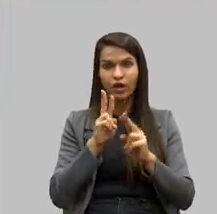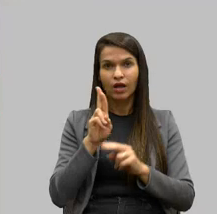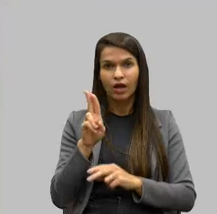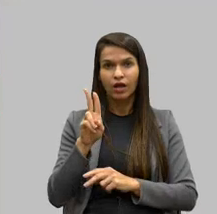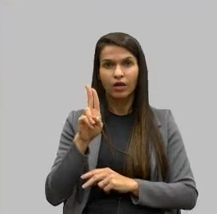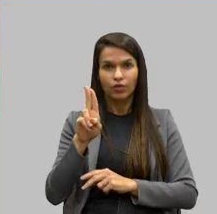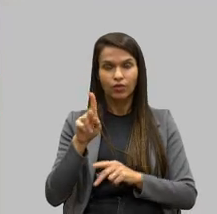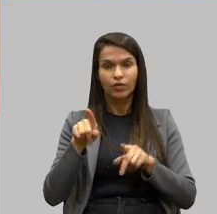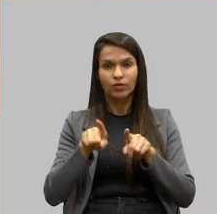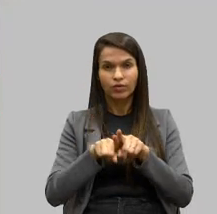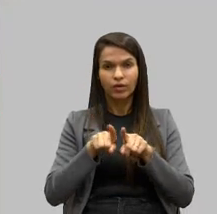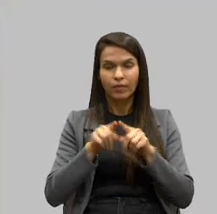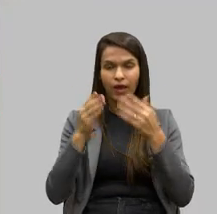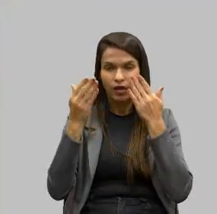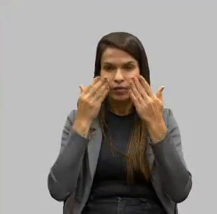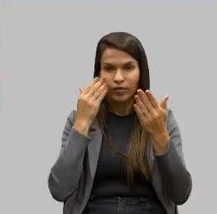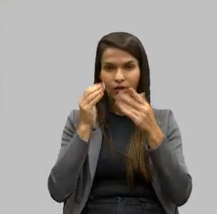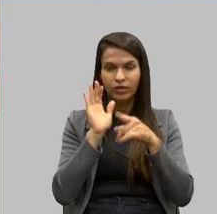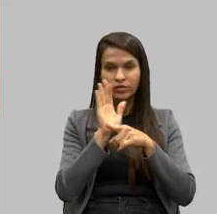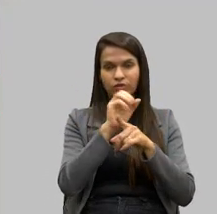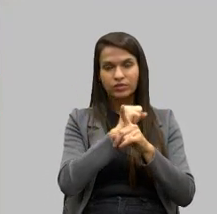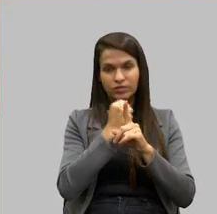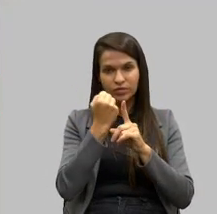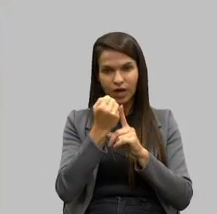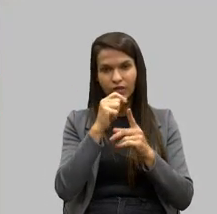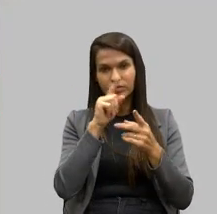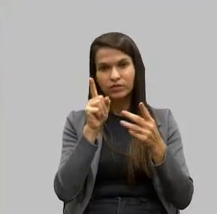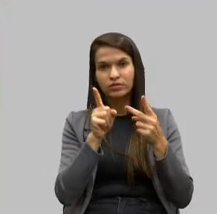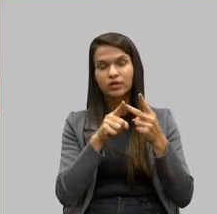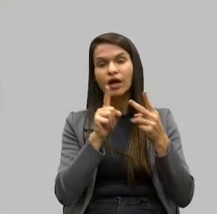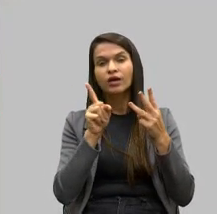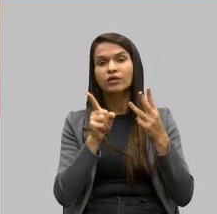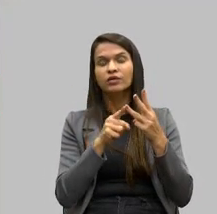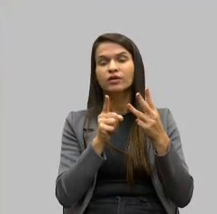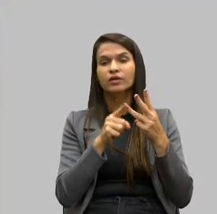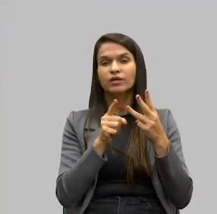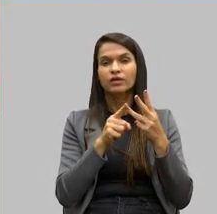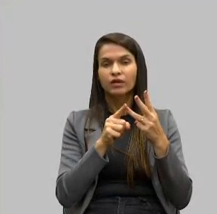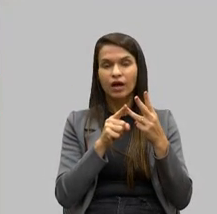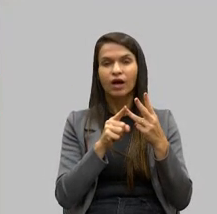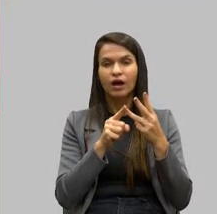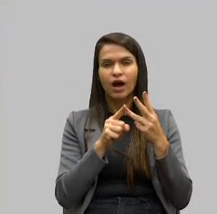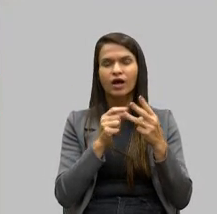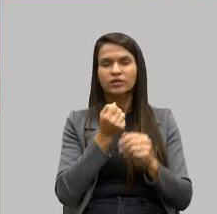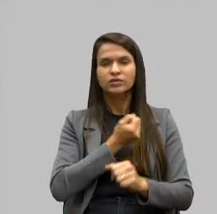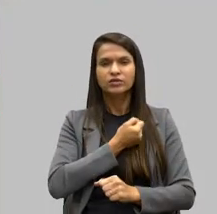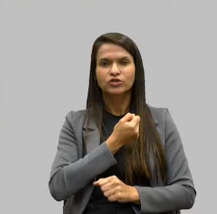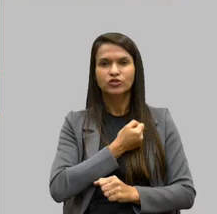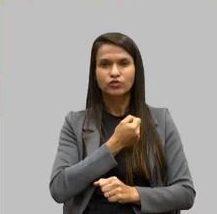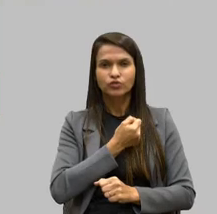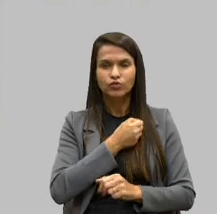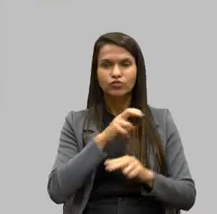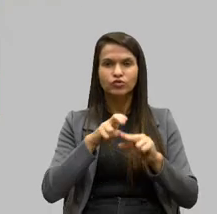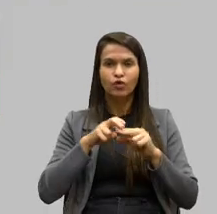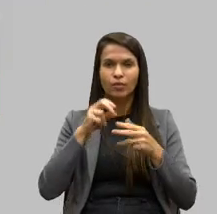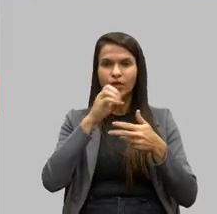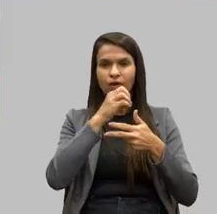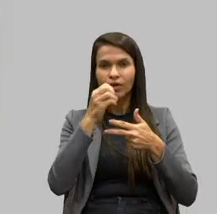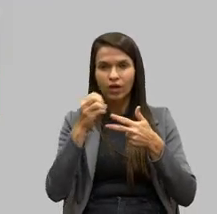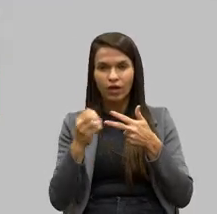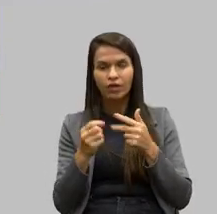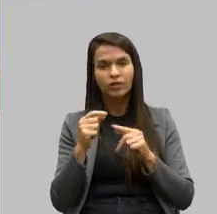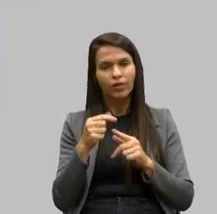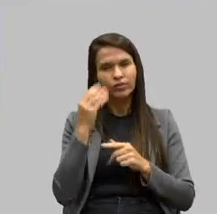em relação aos psicólogos e assistentes sociais e em relação a esses números sobre o Enem que eu entendo que são